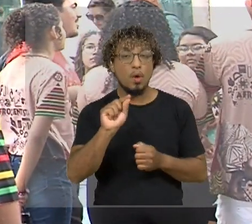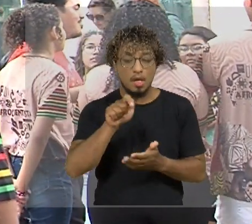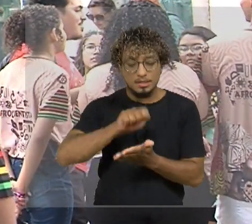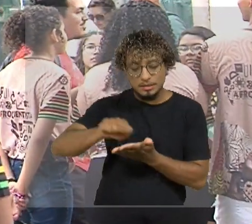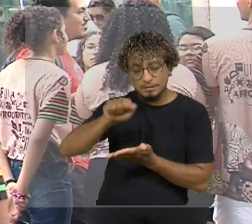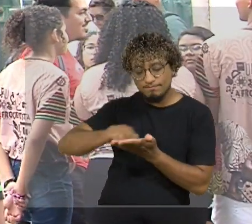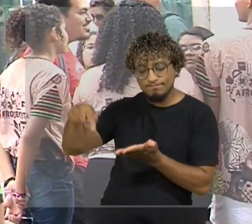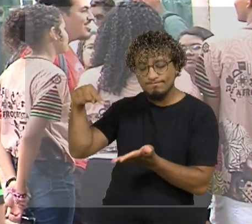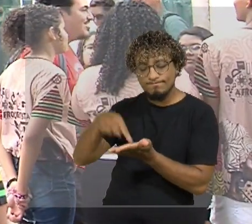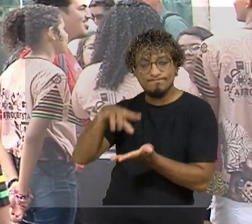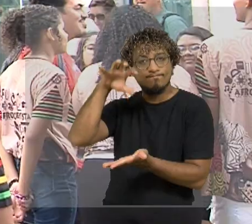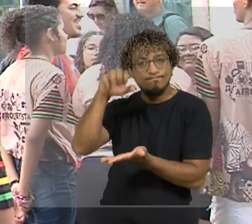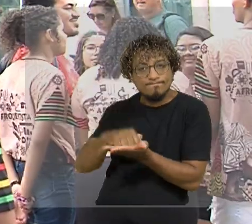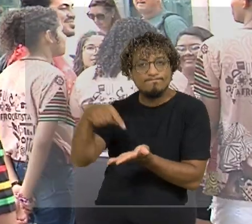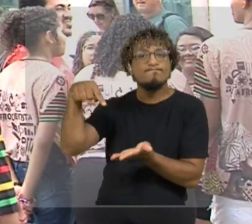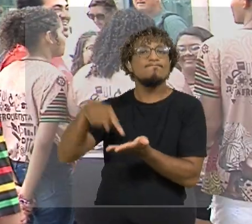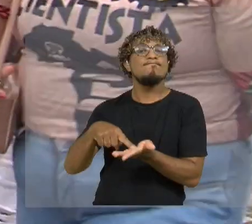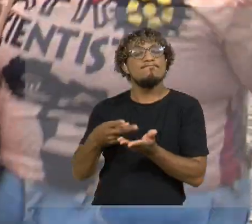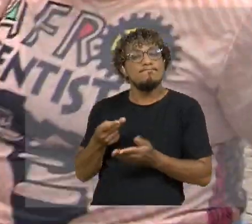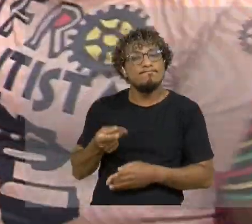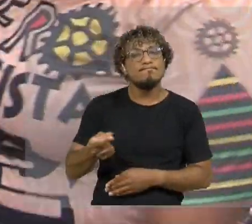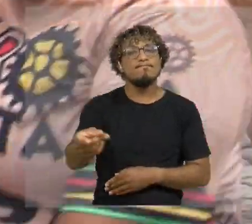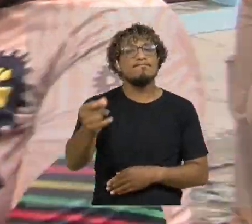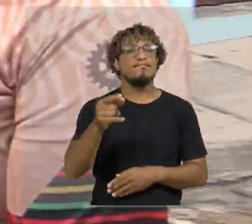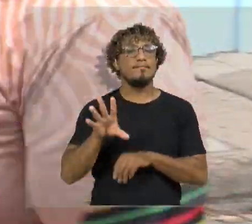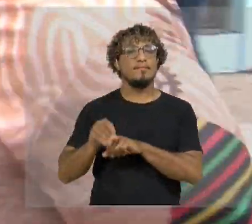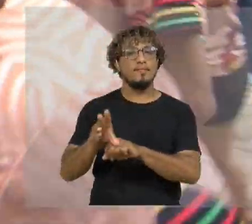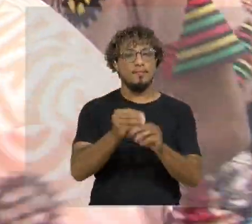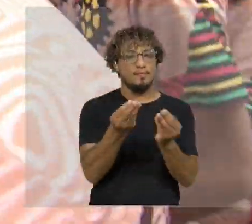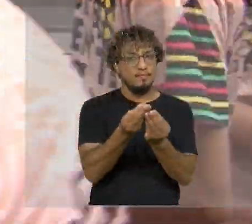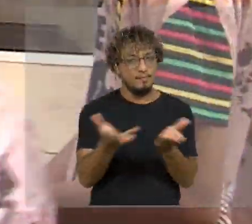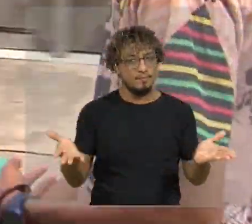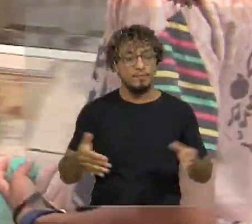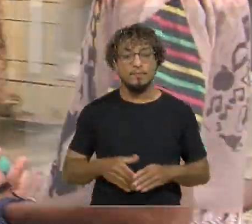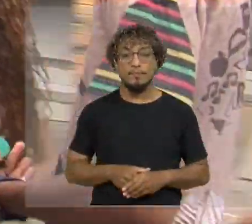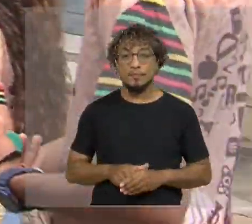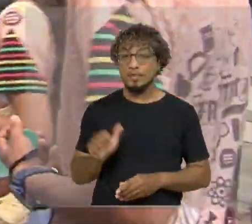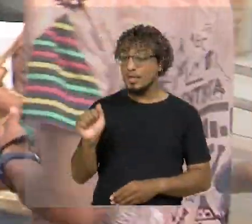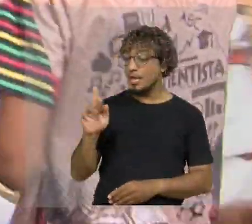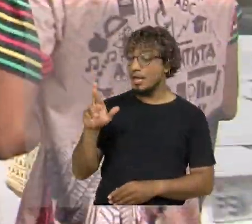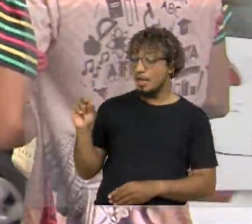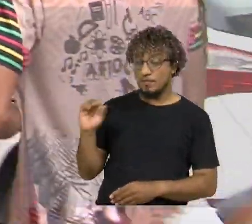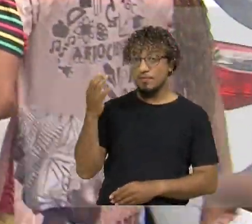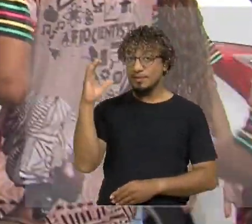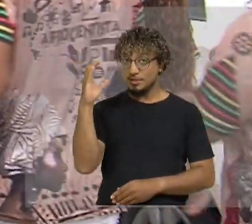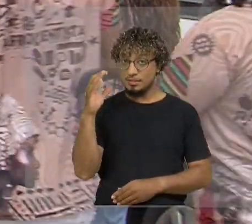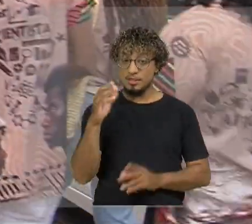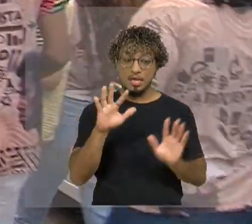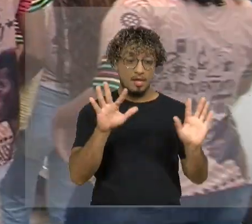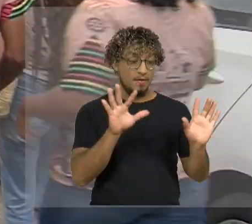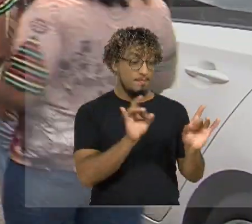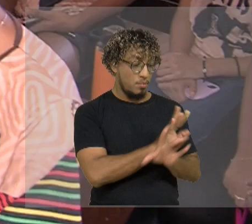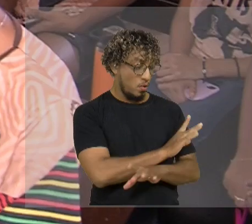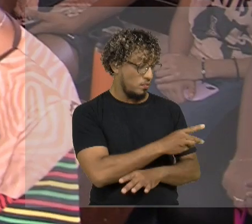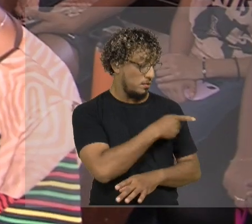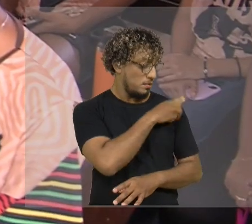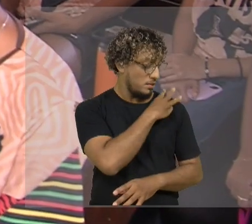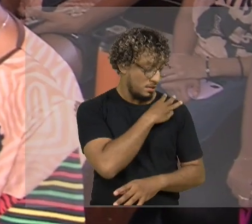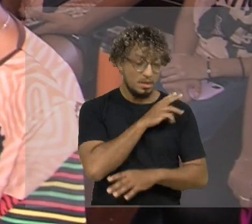também, é uma forma de perpetuar esse conhecimento. Afrocientistas que saem do ensino médio e ingressam na